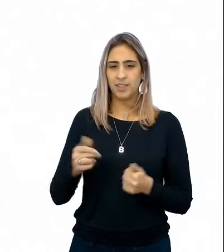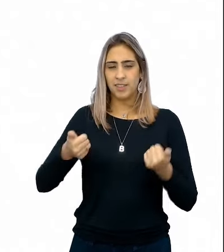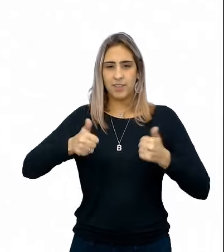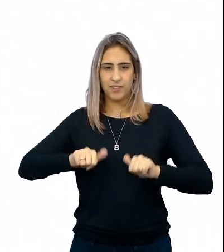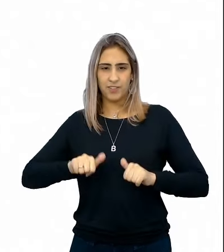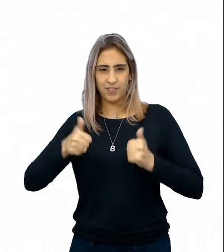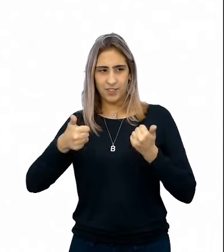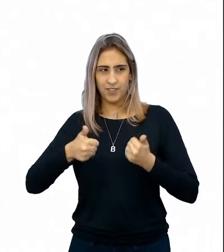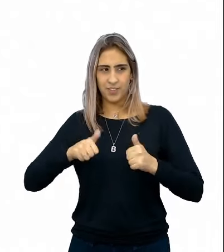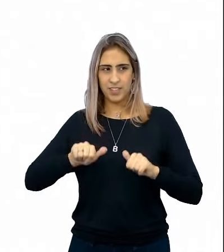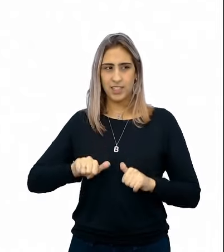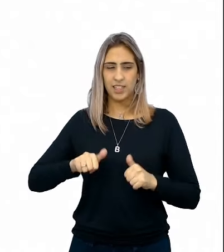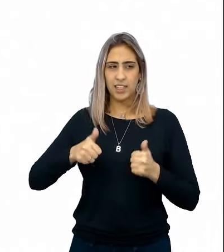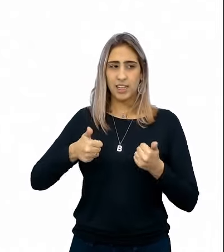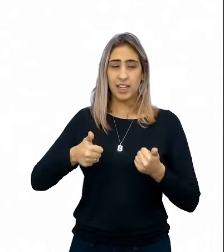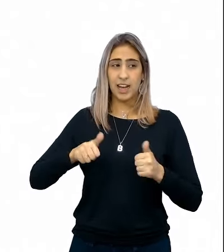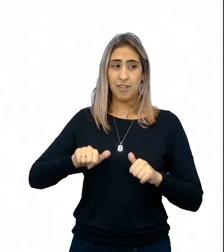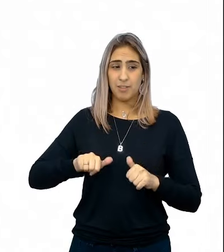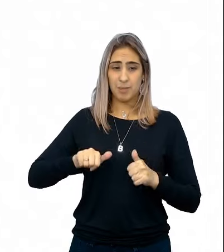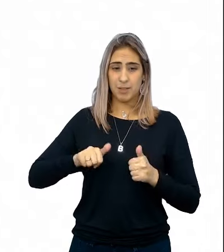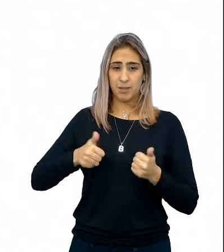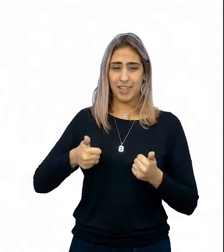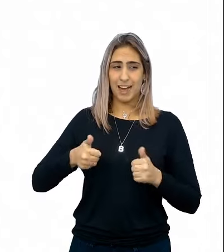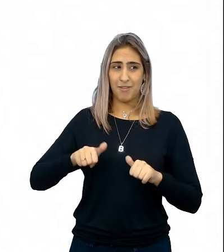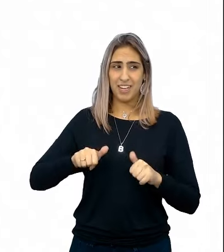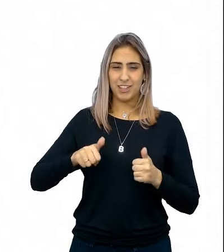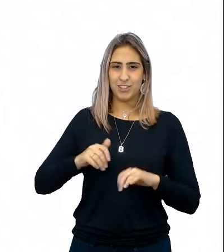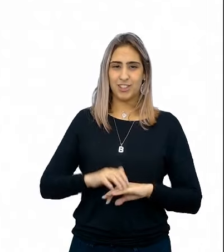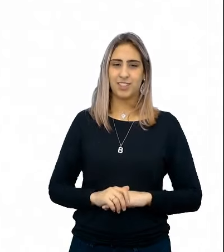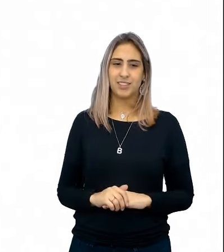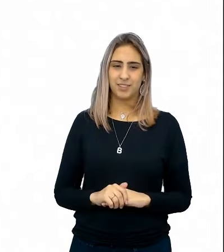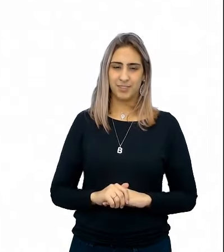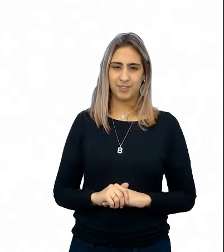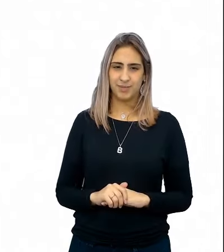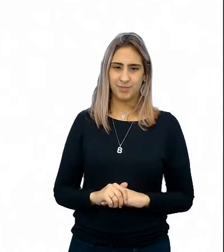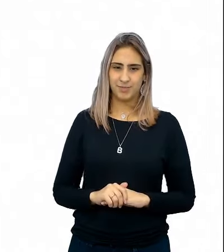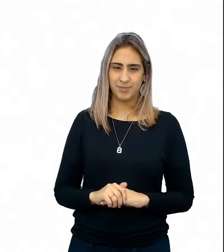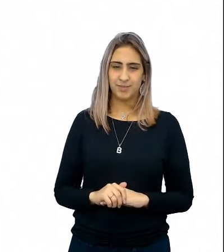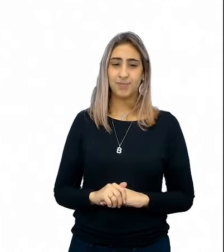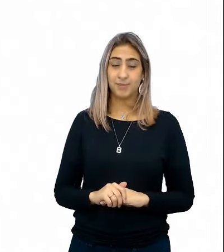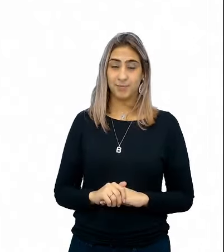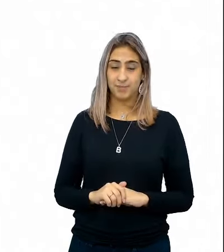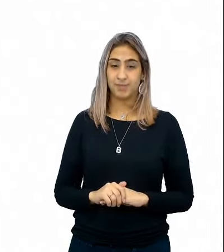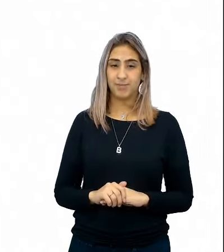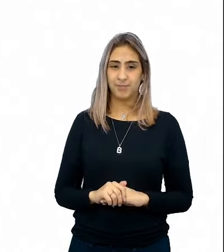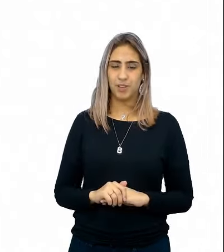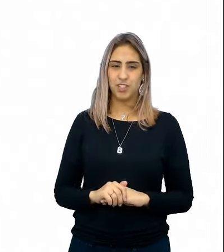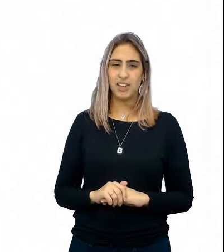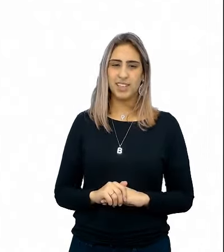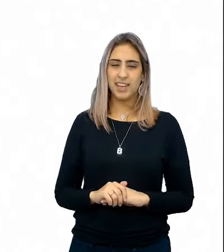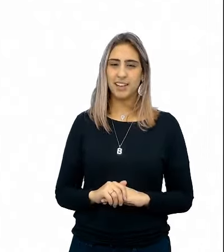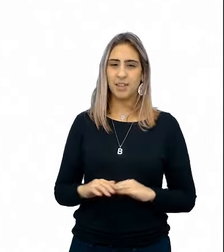avaliada pela ADE, a escola pode planejar estratégias complementares de diagnóstico das